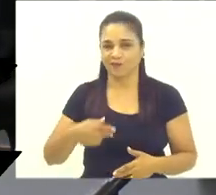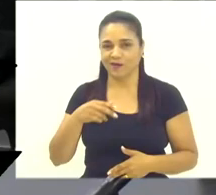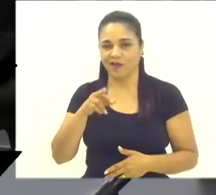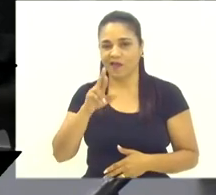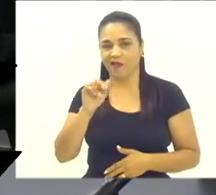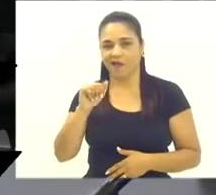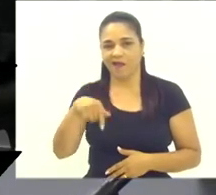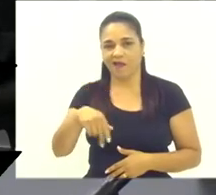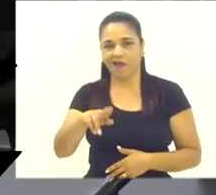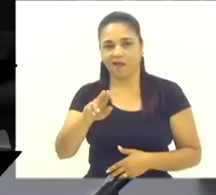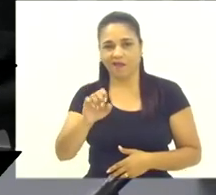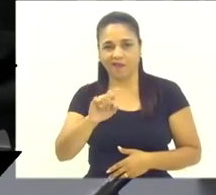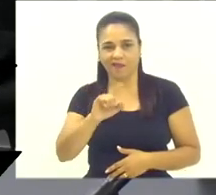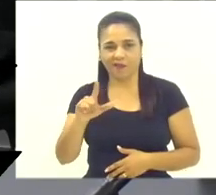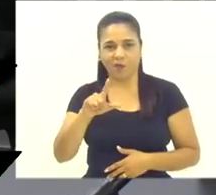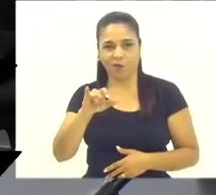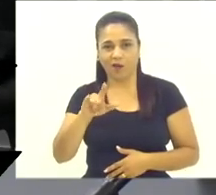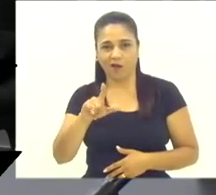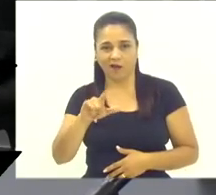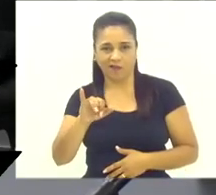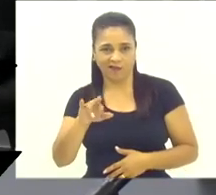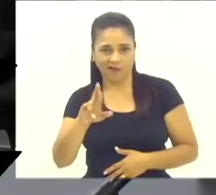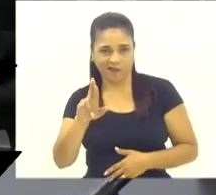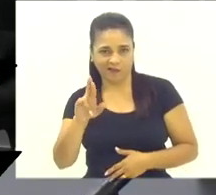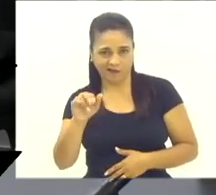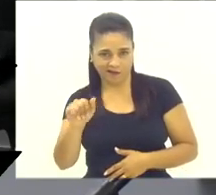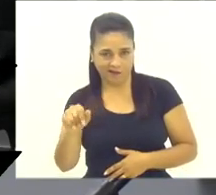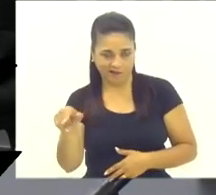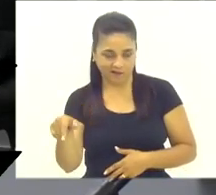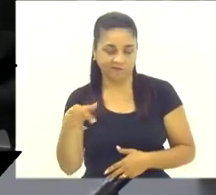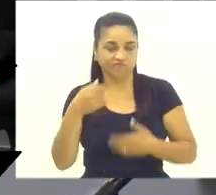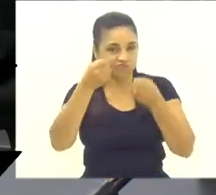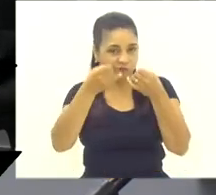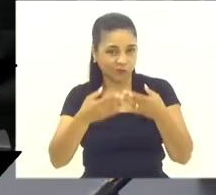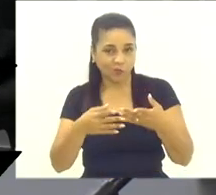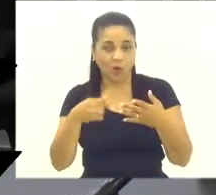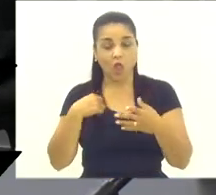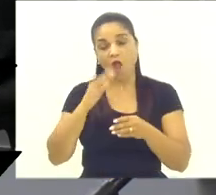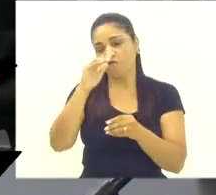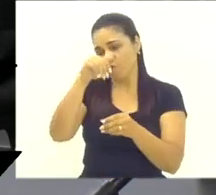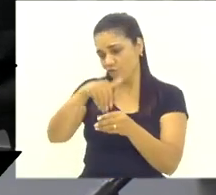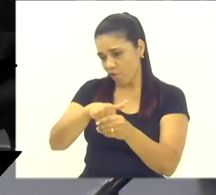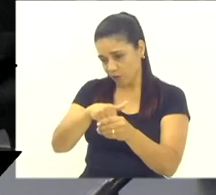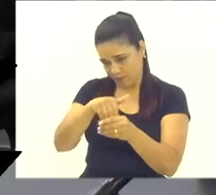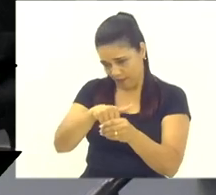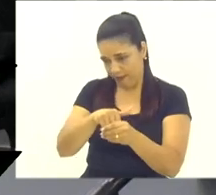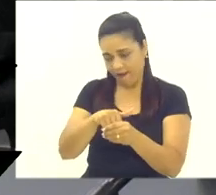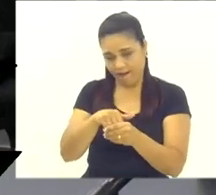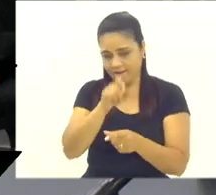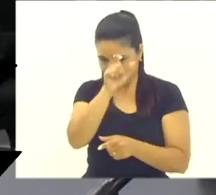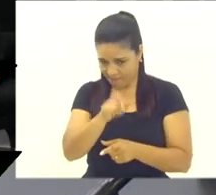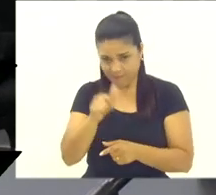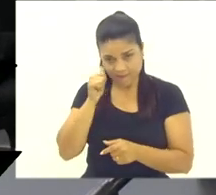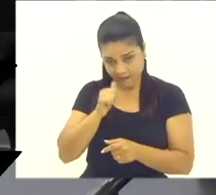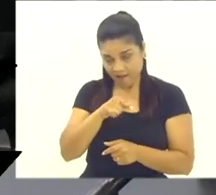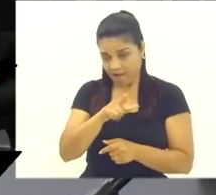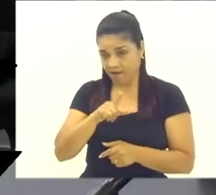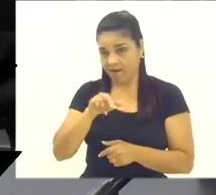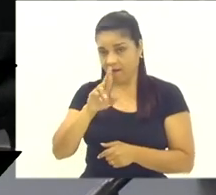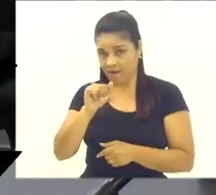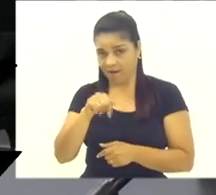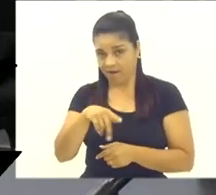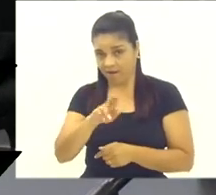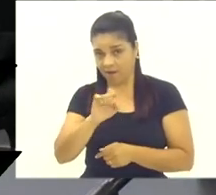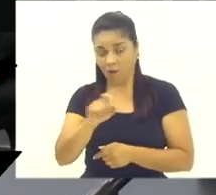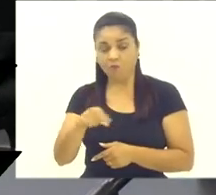Lira descreveu né que o principal comentário não vou votar nela porque quem vai mandar o pai dela porque porque quem vai